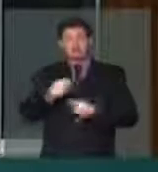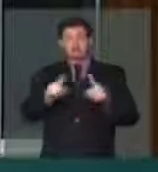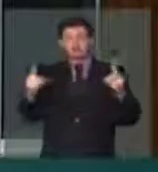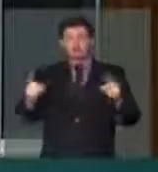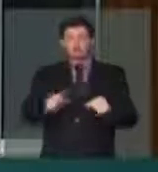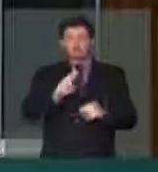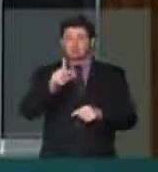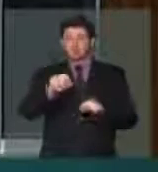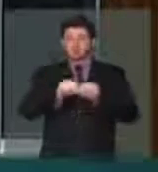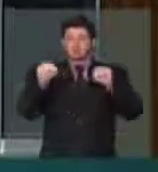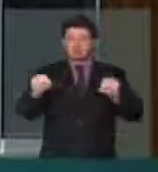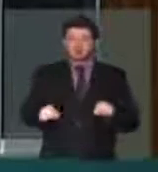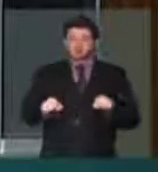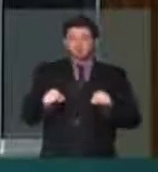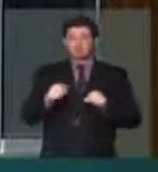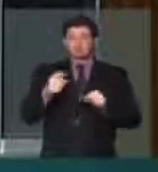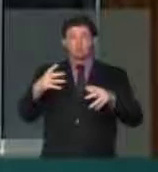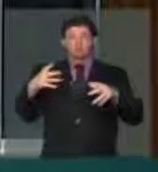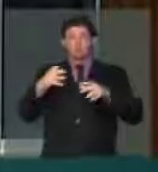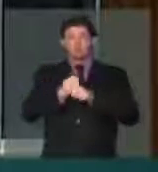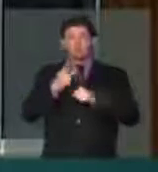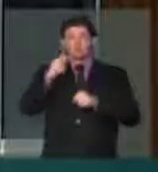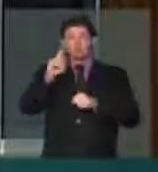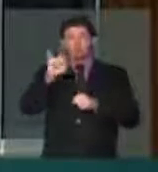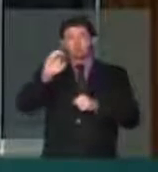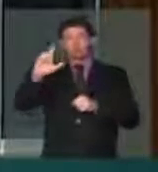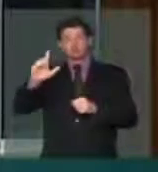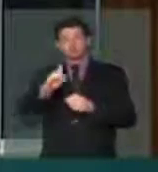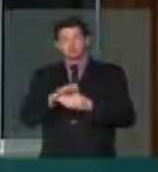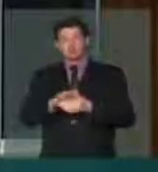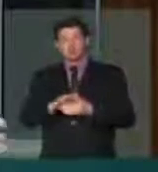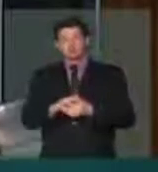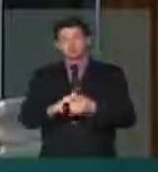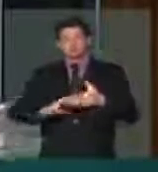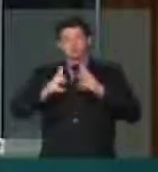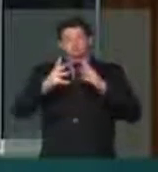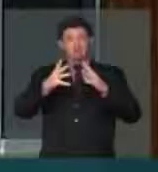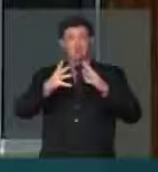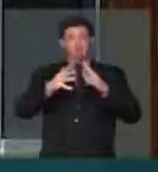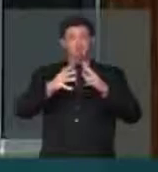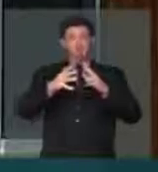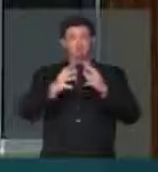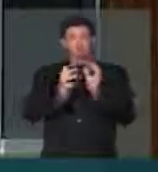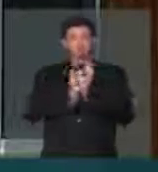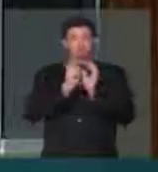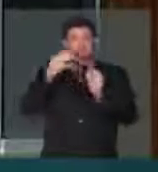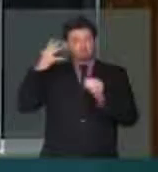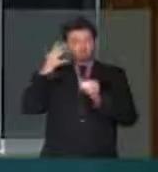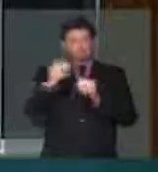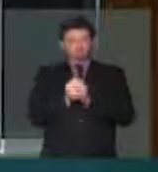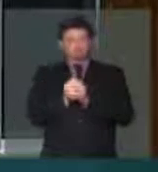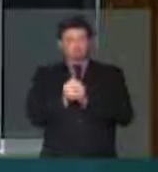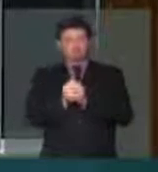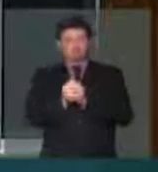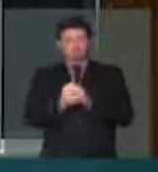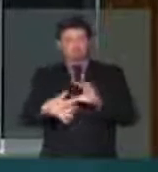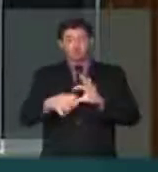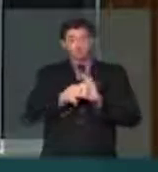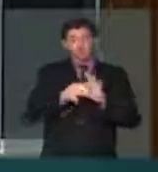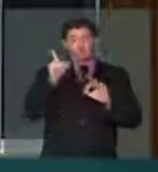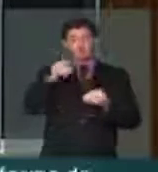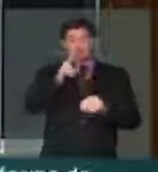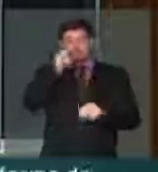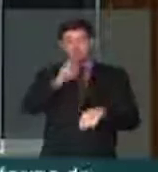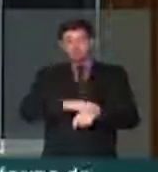não no sistema proporcional de votação da referência partidária ou das coligações partidárias. Elas